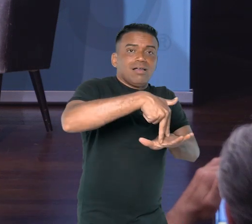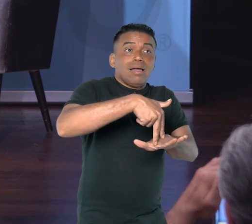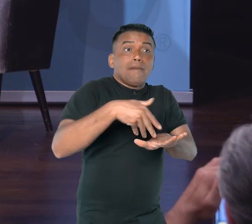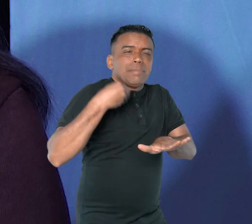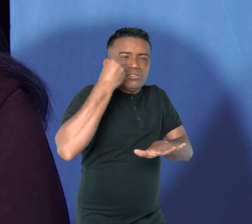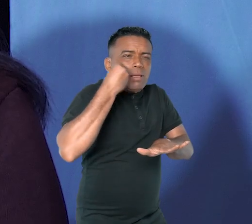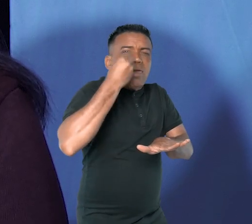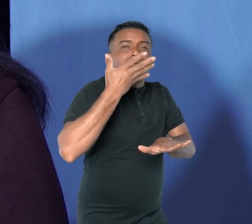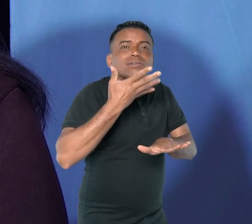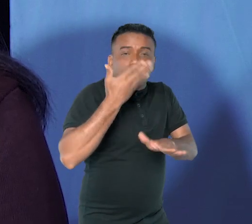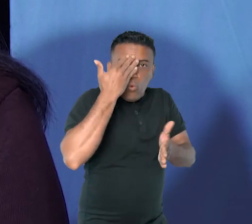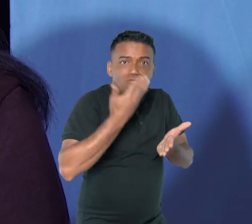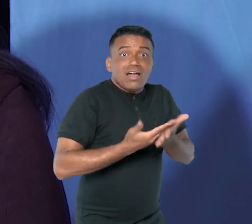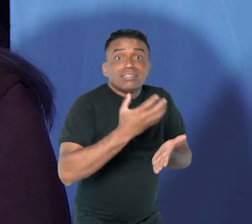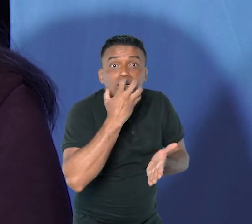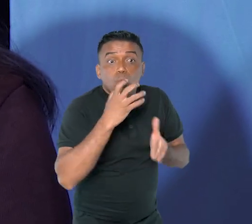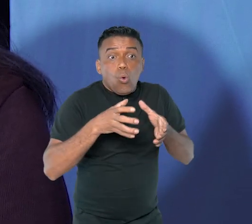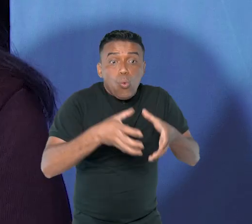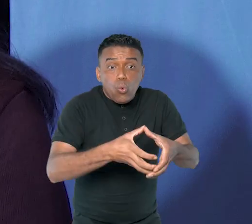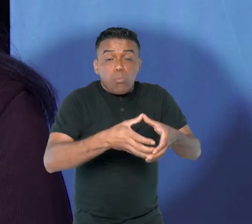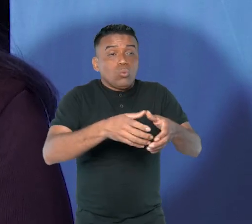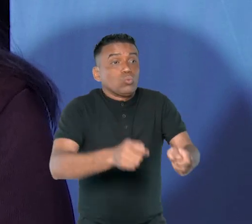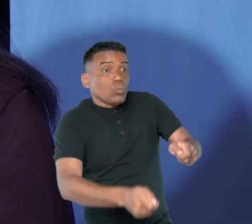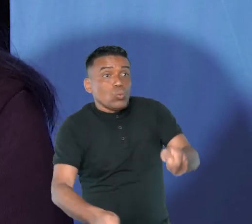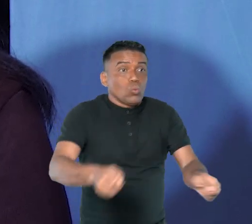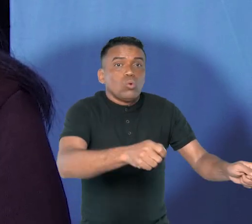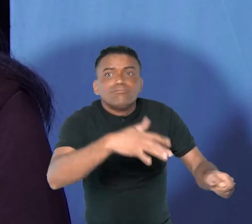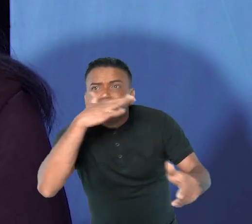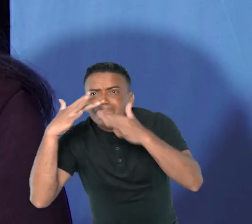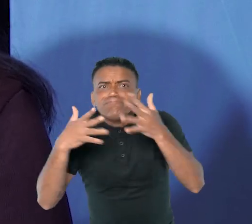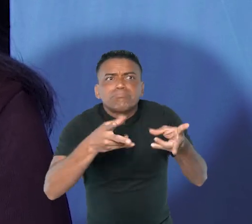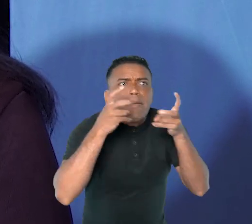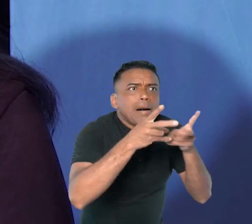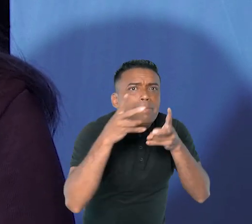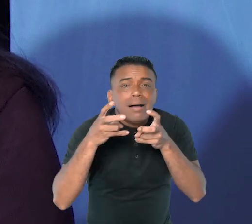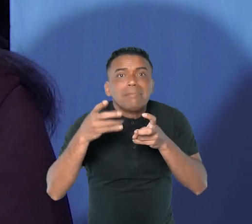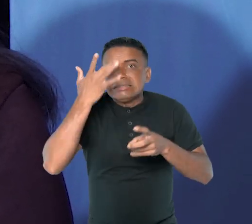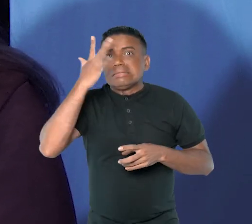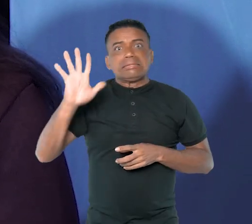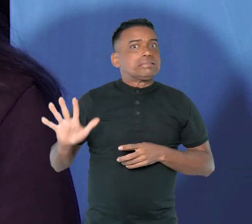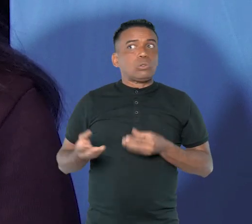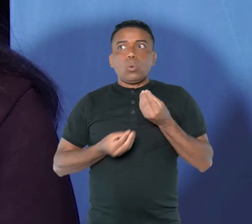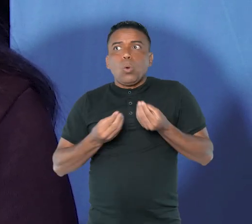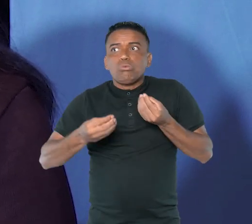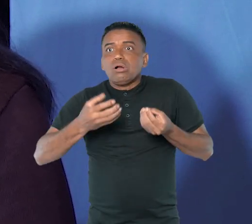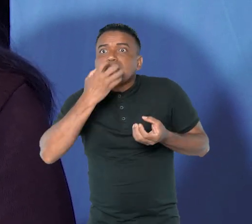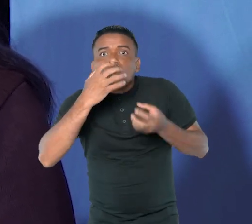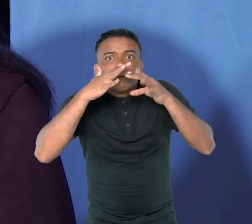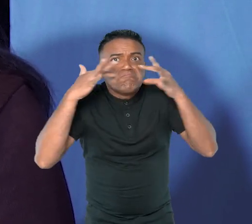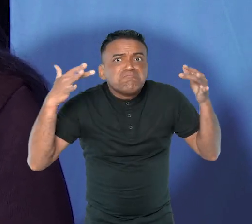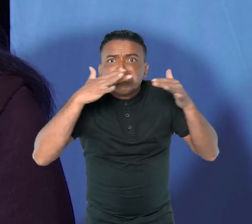é de confiança. Confiança naqueles cães que saberão nos conduzir e farejar no gelo. Embora não faça a menor ideia de como eles farão